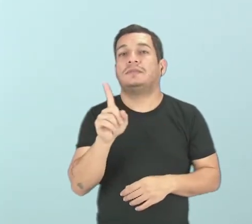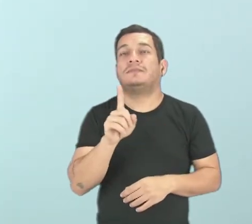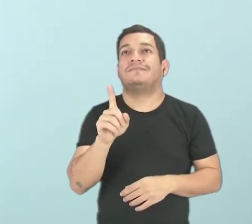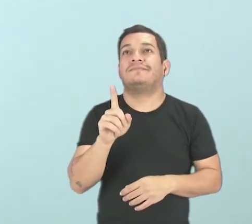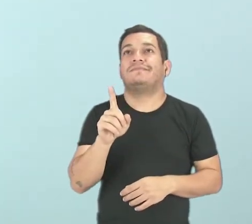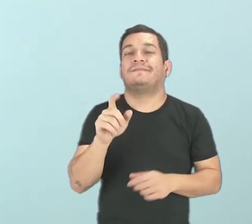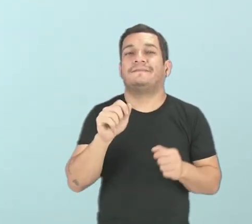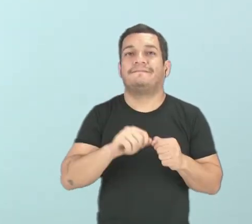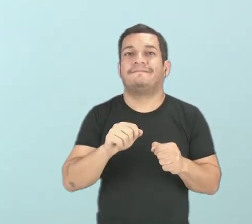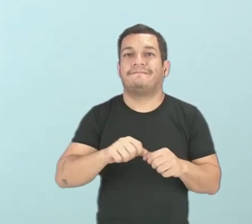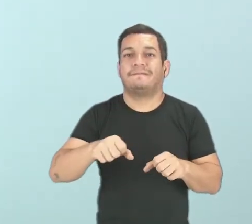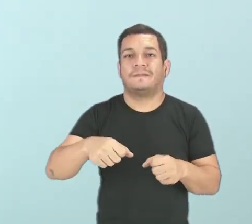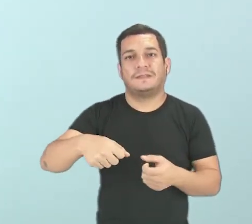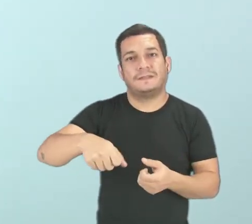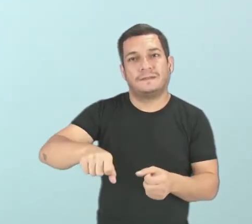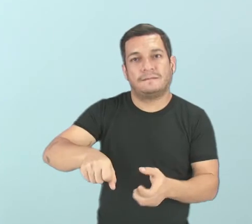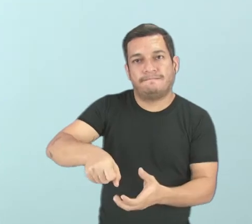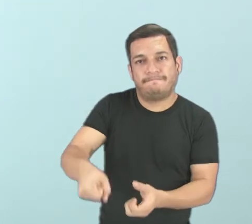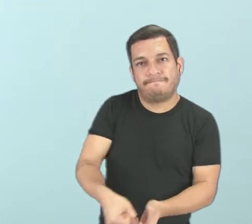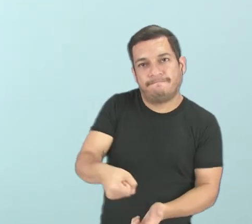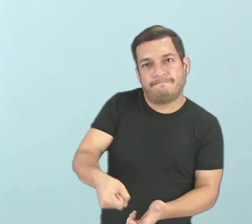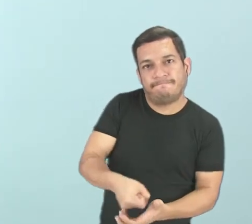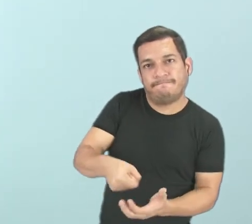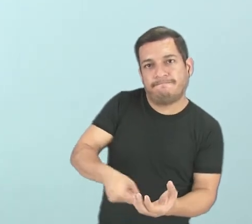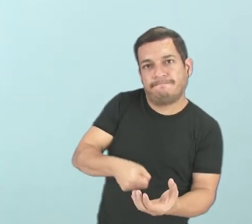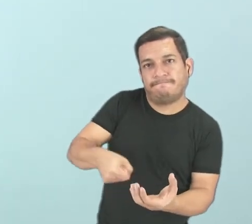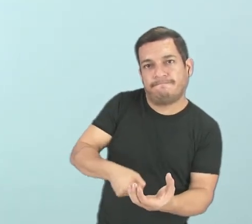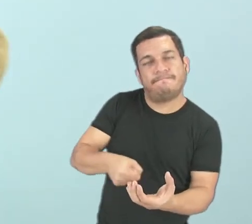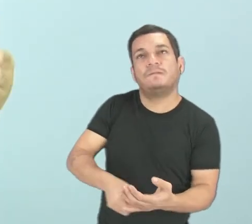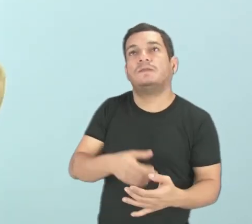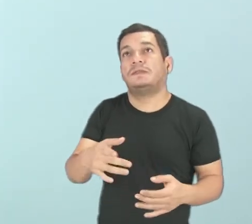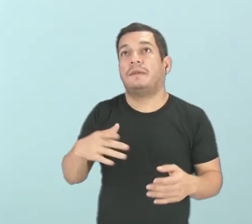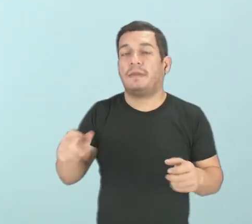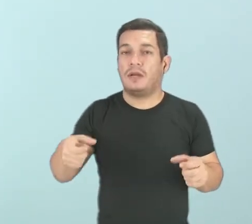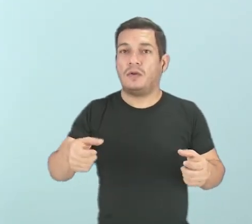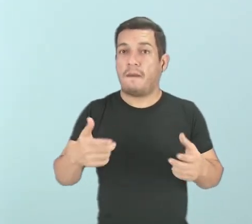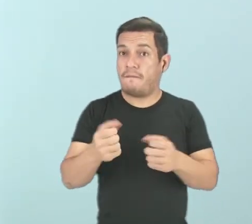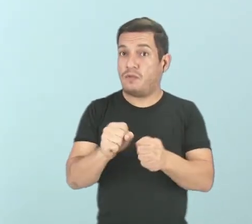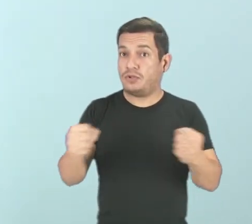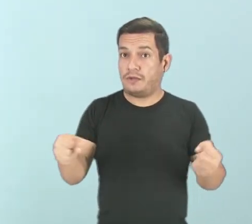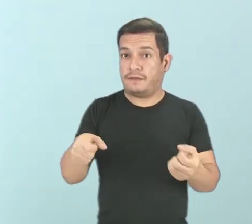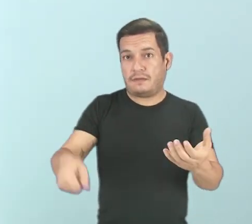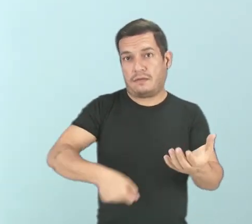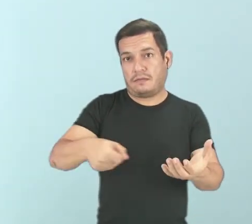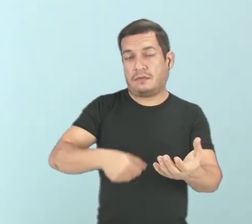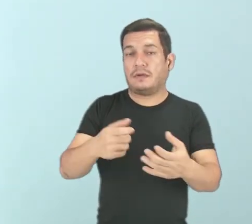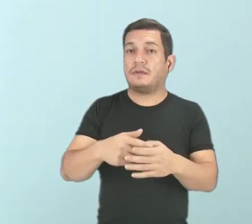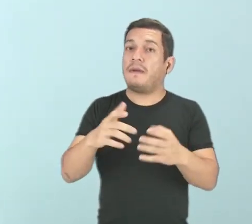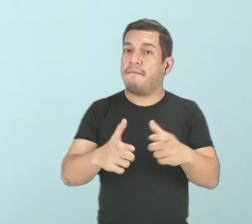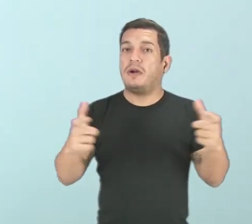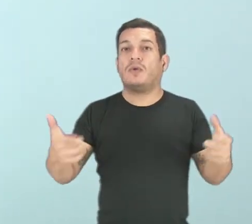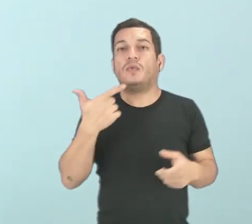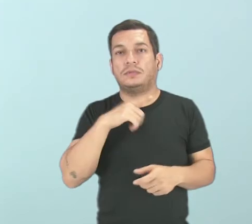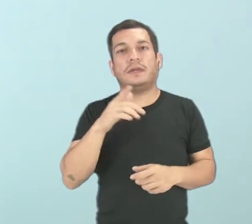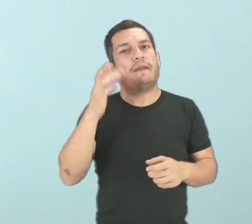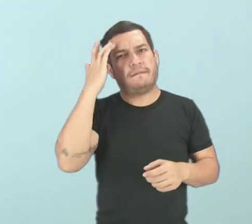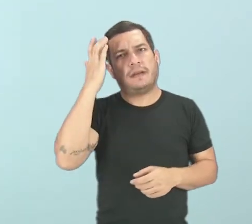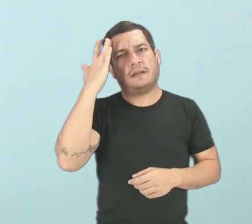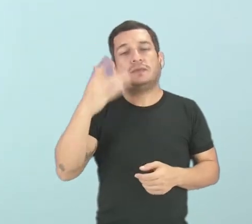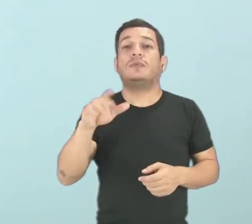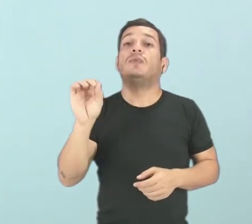o parafuso porque apertou demais. Ou se eu deixar frouxo, ele pode vir a soltar e causar um acidente